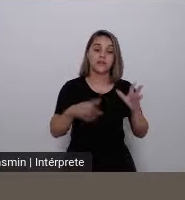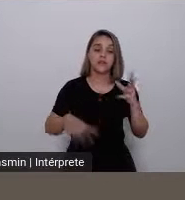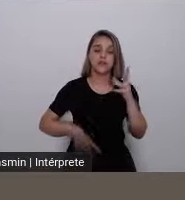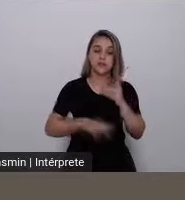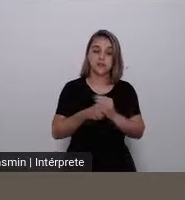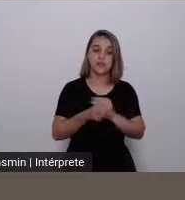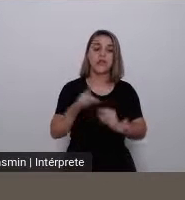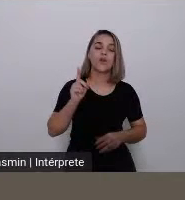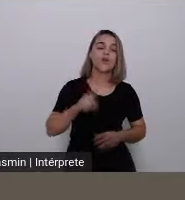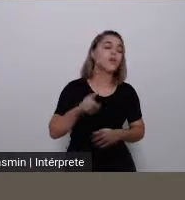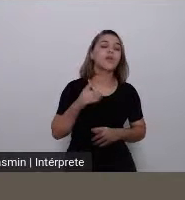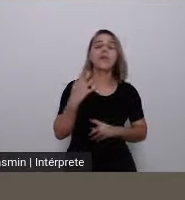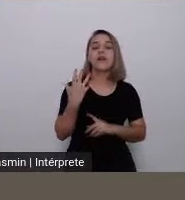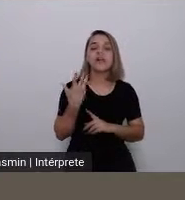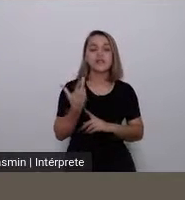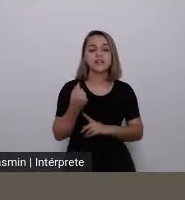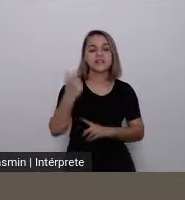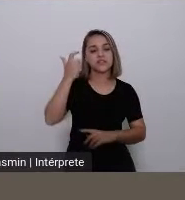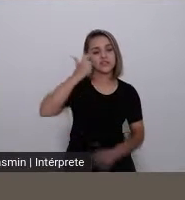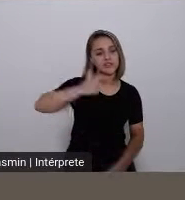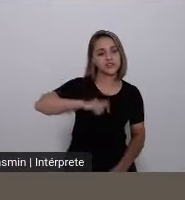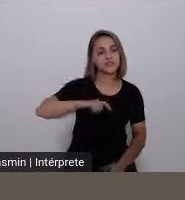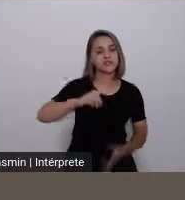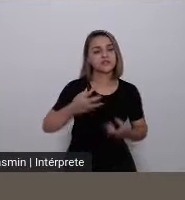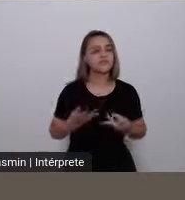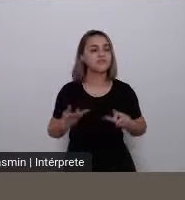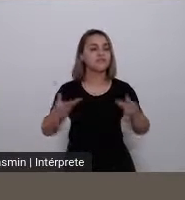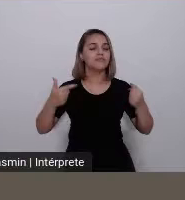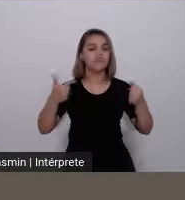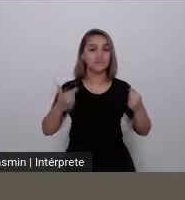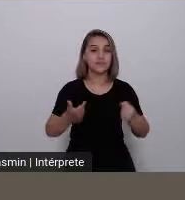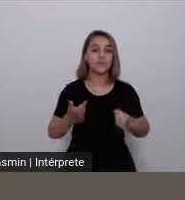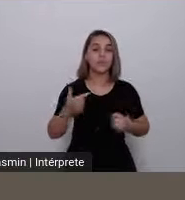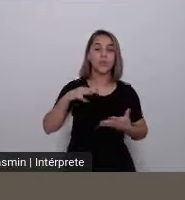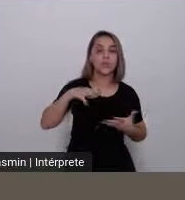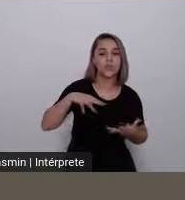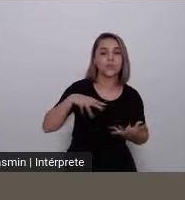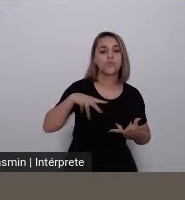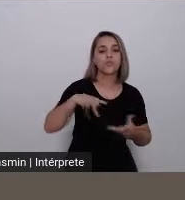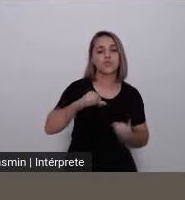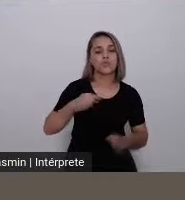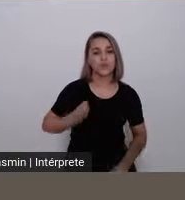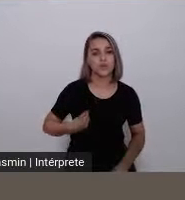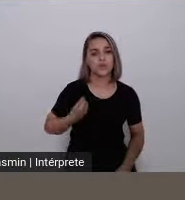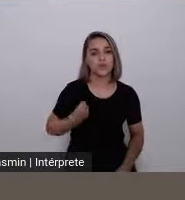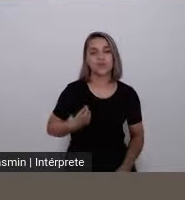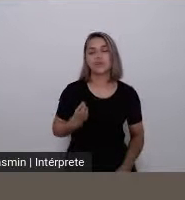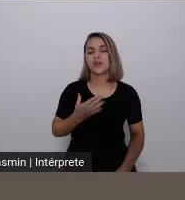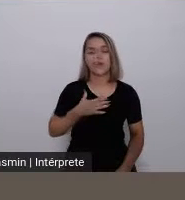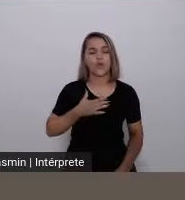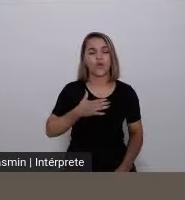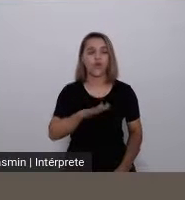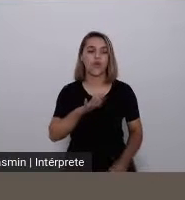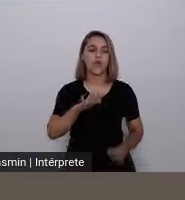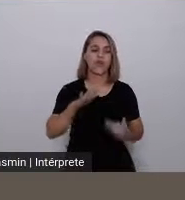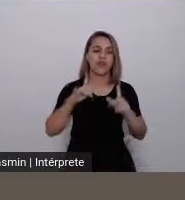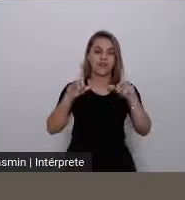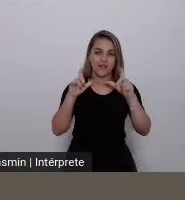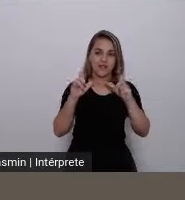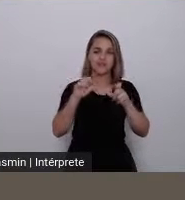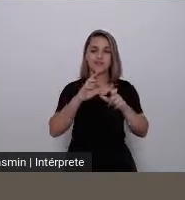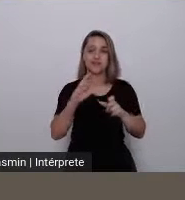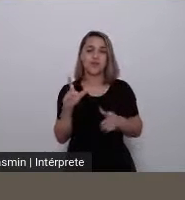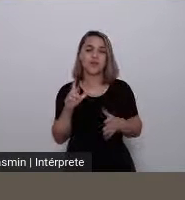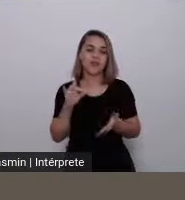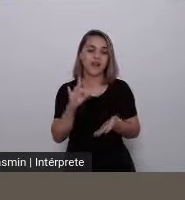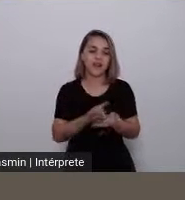é o ser de privilégio que produz um mundo supraterreno, antifotográfico, irreal que seja, mas um